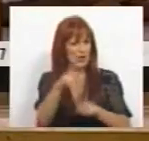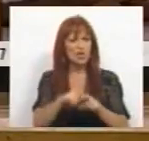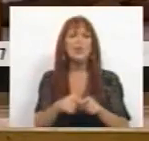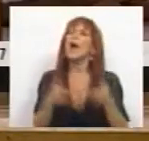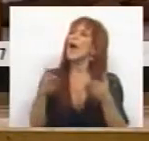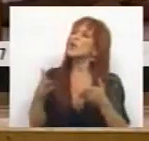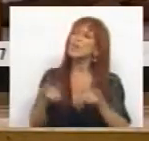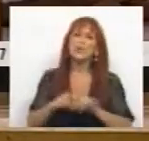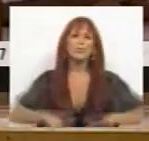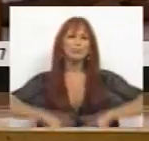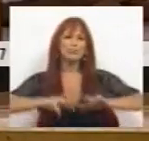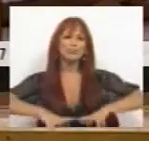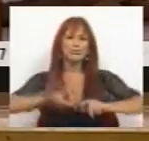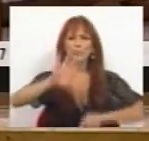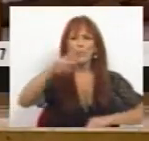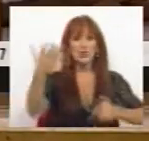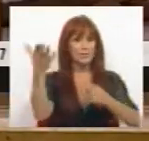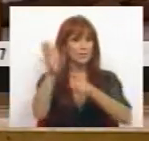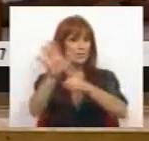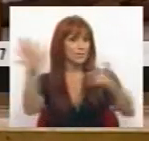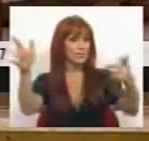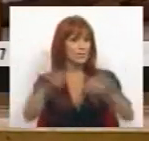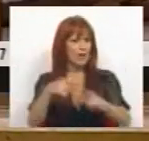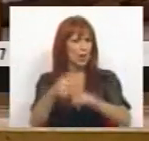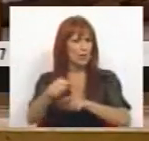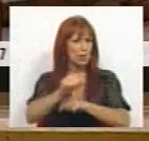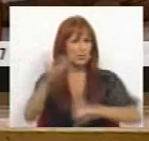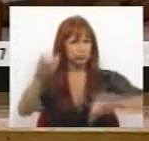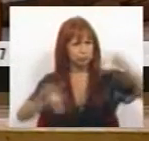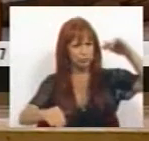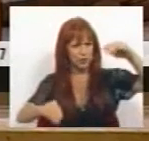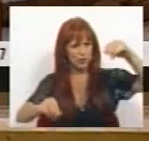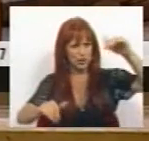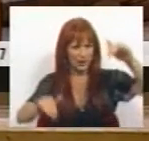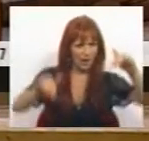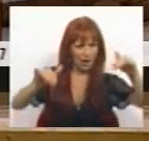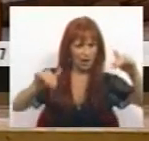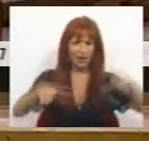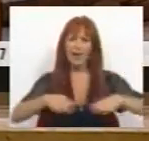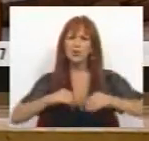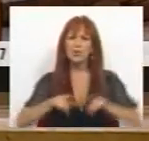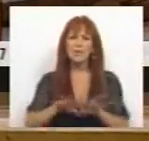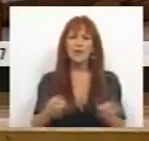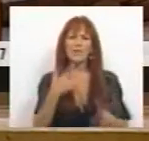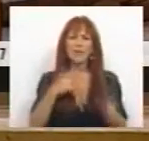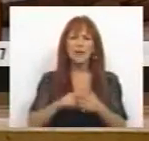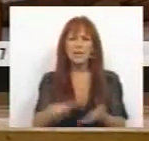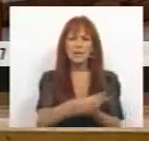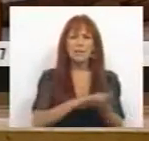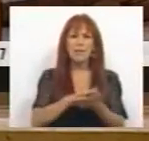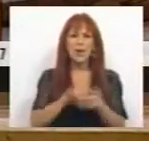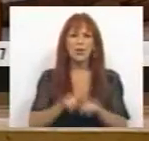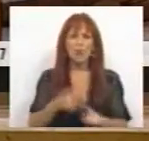que contribua para o desenvolvimento do país, nomeadamente para combater as assimetrias regionais, e que se assuma como um verdadeiro